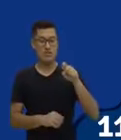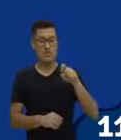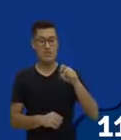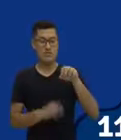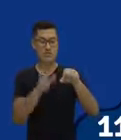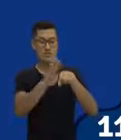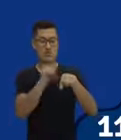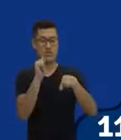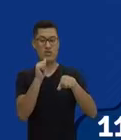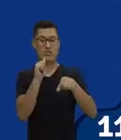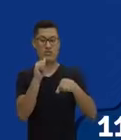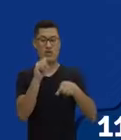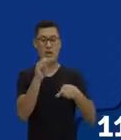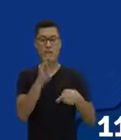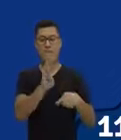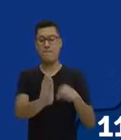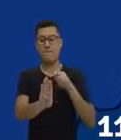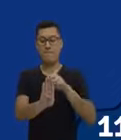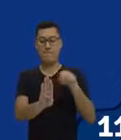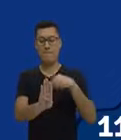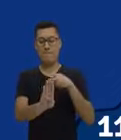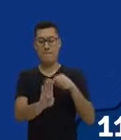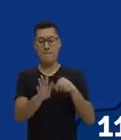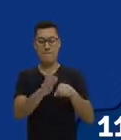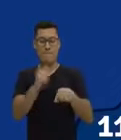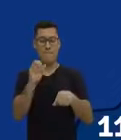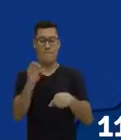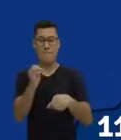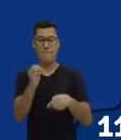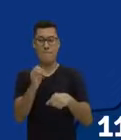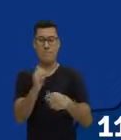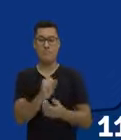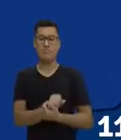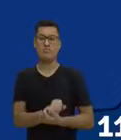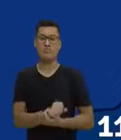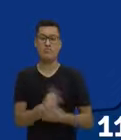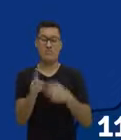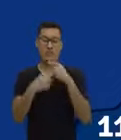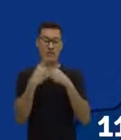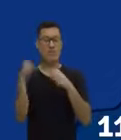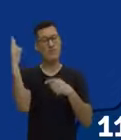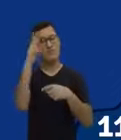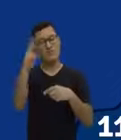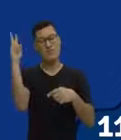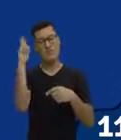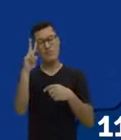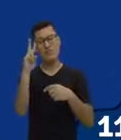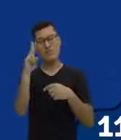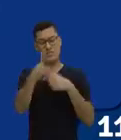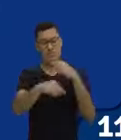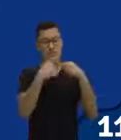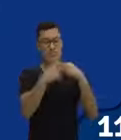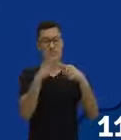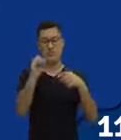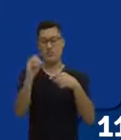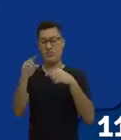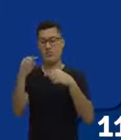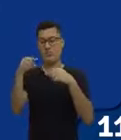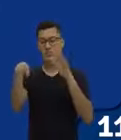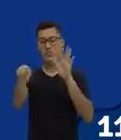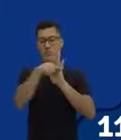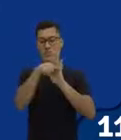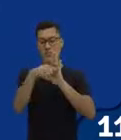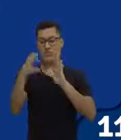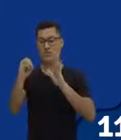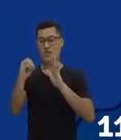b de zero. Ficaria como? Mais zero. E aí tu vai lembrar, eu tenho ensino fundamental, que somar zero ou subtrair zero não muda nada.